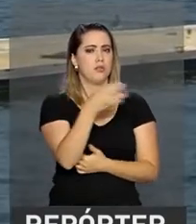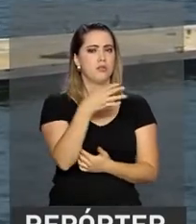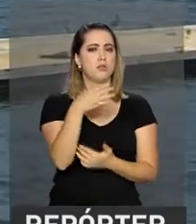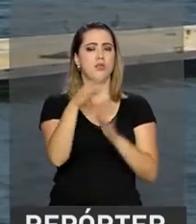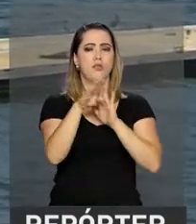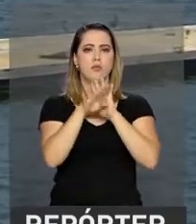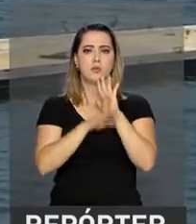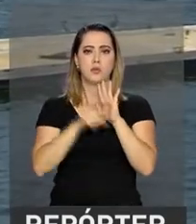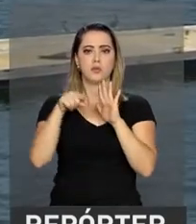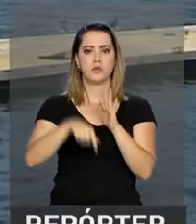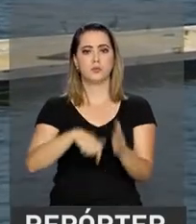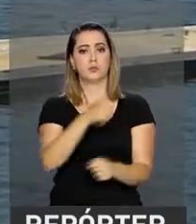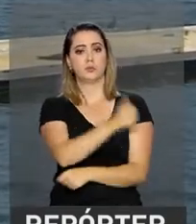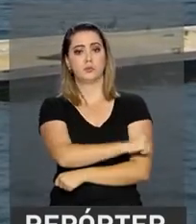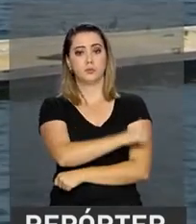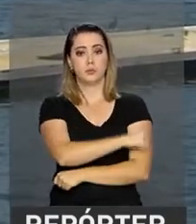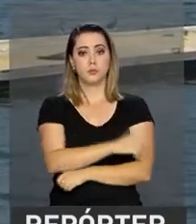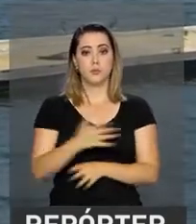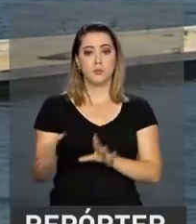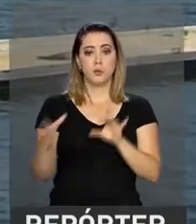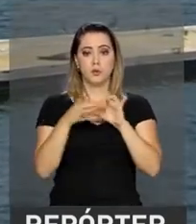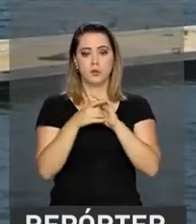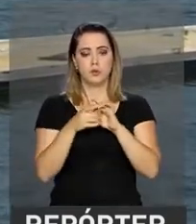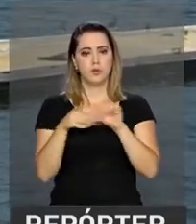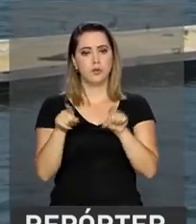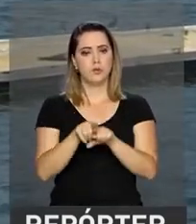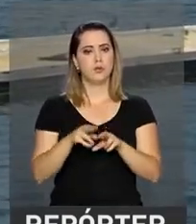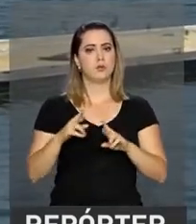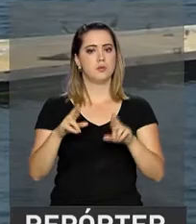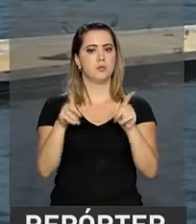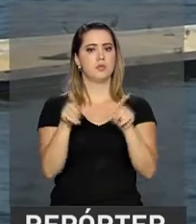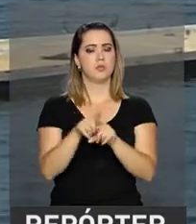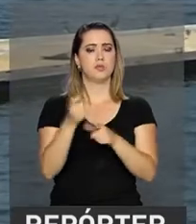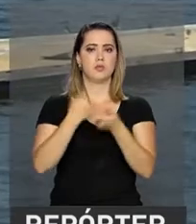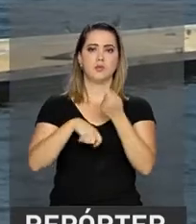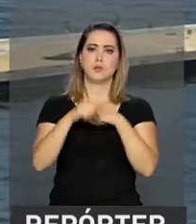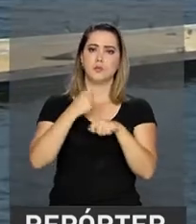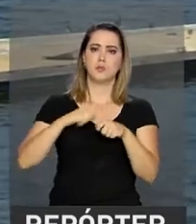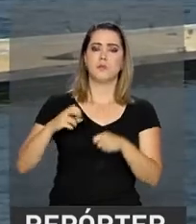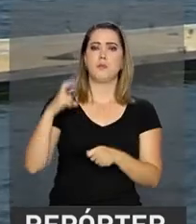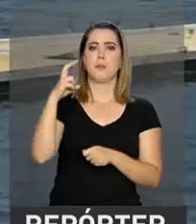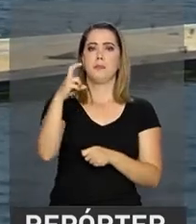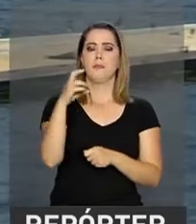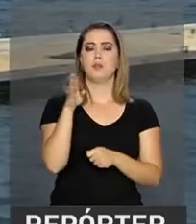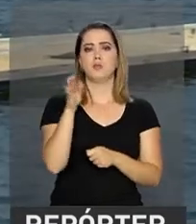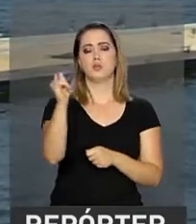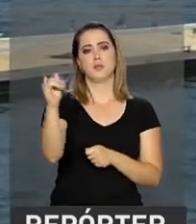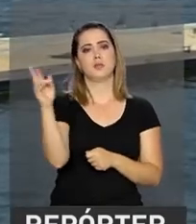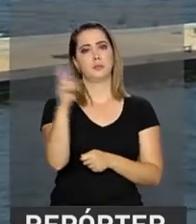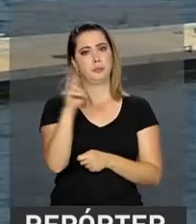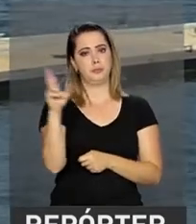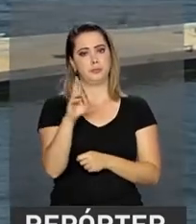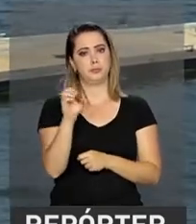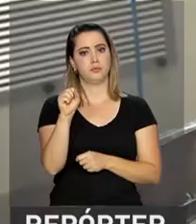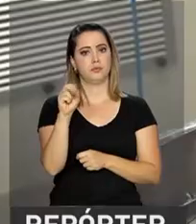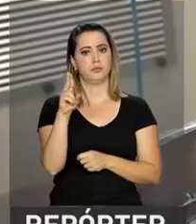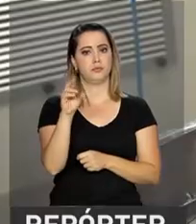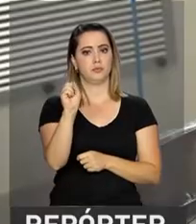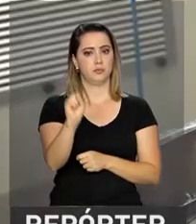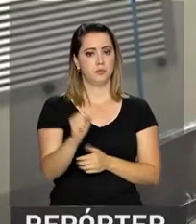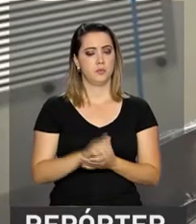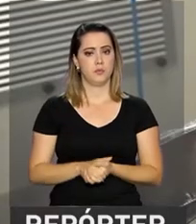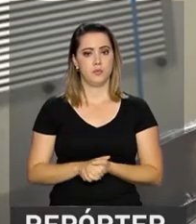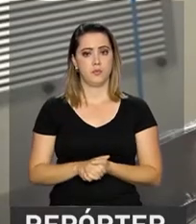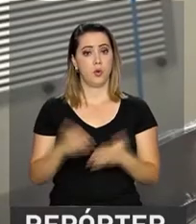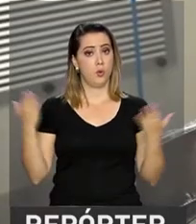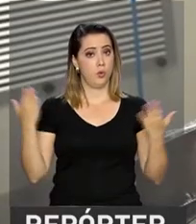deles aqui para o Rio de Janeiro. Com as parcerias, a expectativa é de uma economia de mais de 5 bilhões de reais para o SUS.